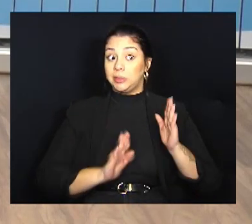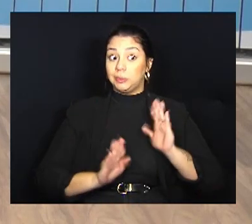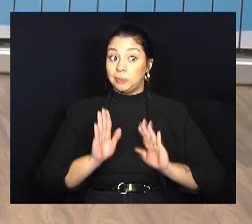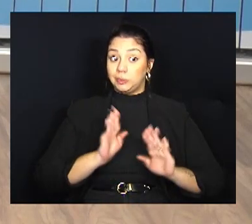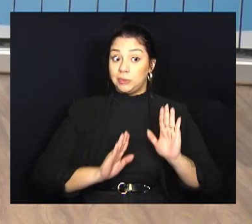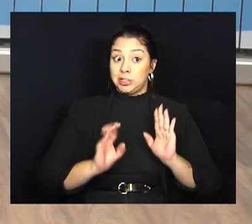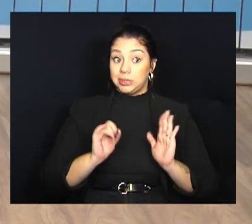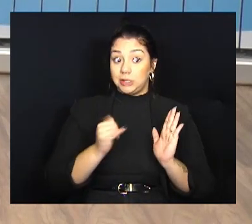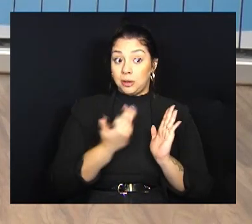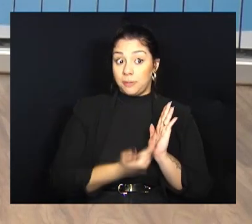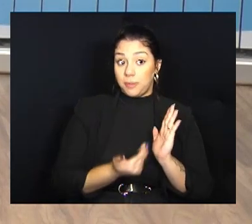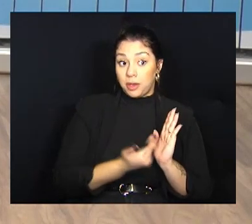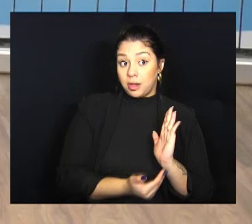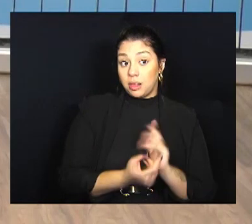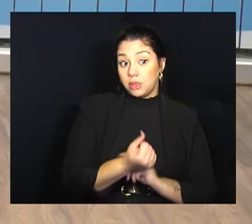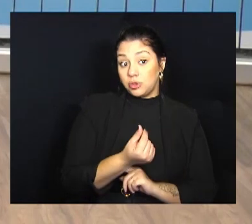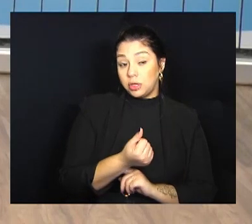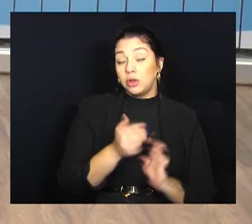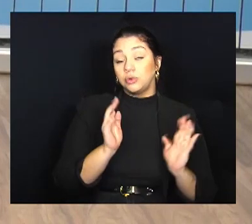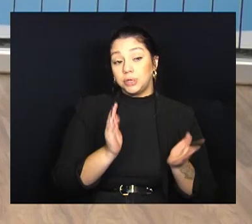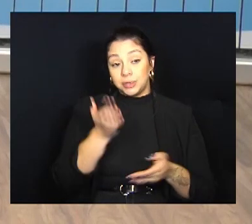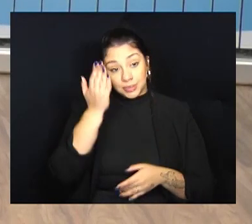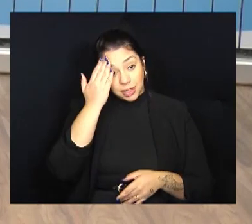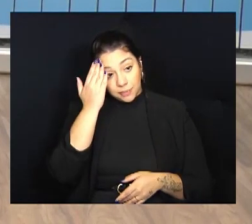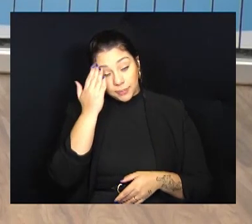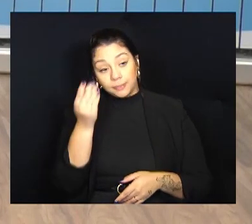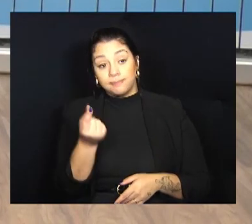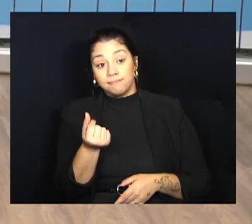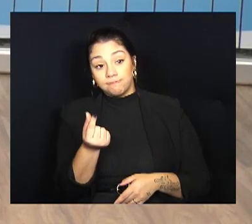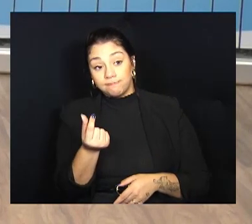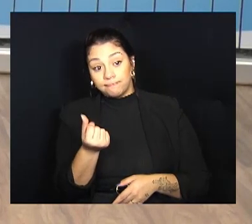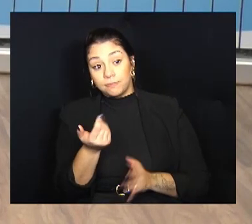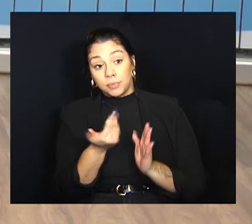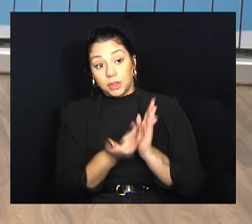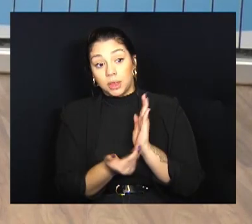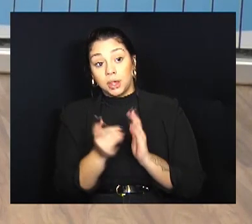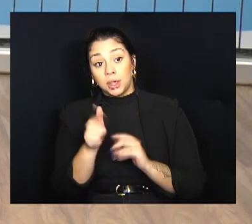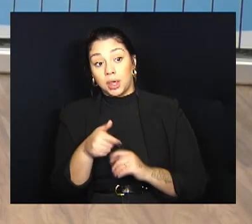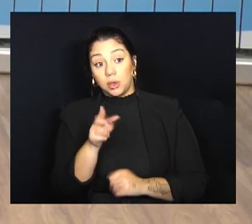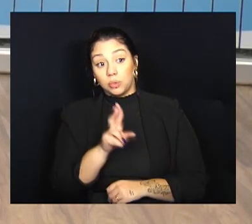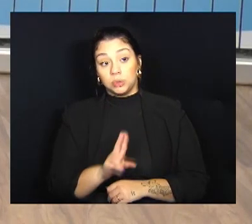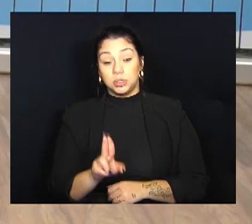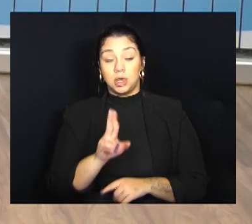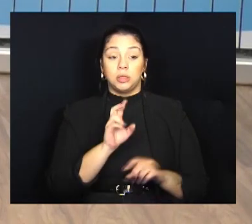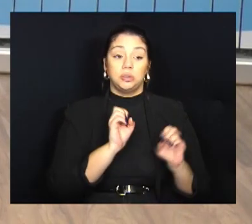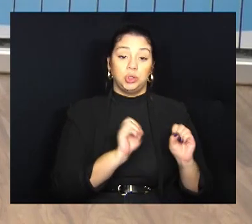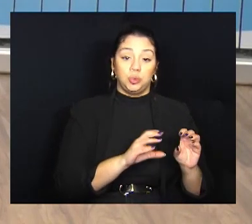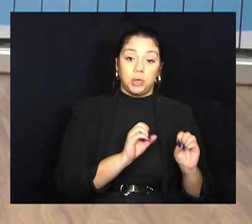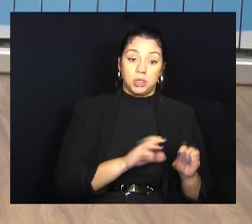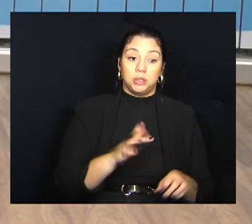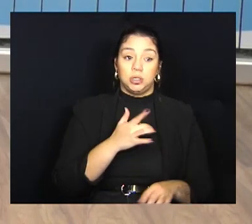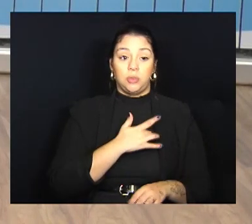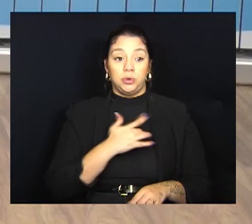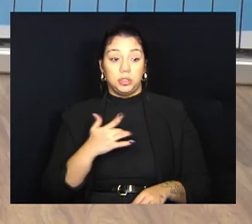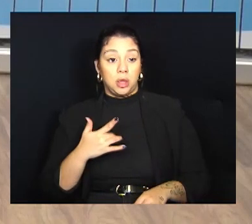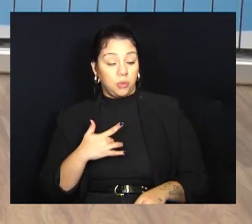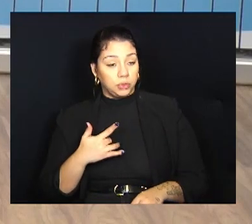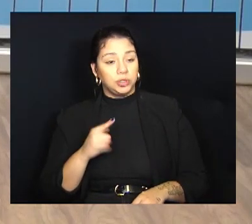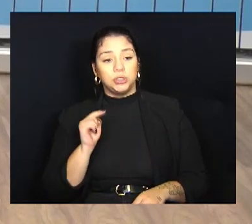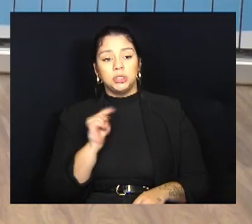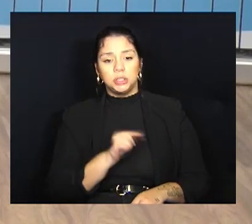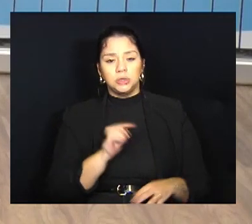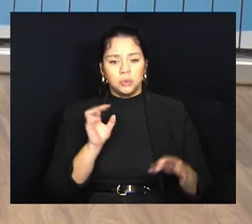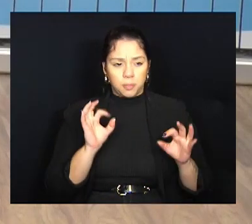perda de verbas. E a gente sabe que essas verbas muitas vezes são utilizadas para a educação, para a saúde. Isso, de